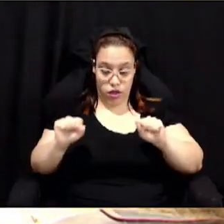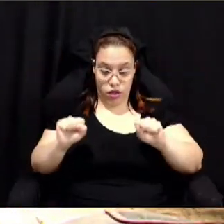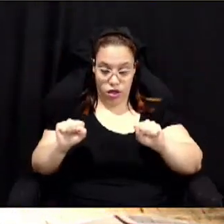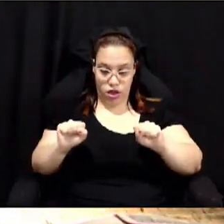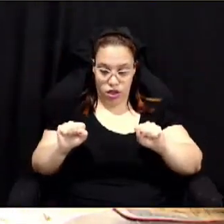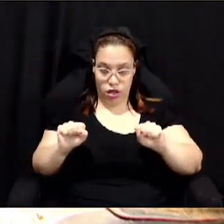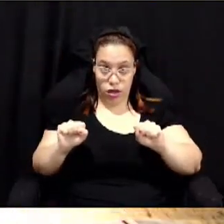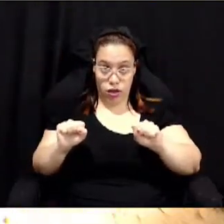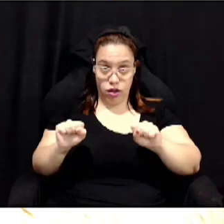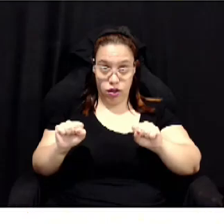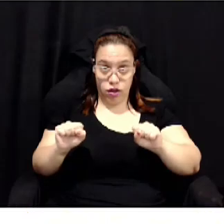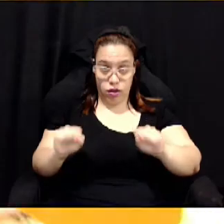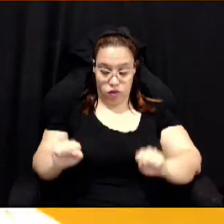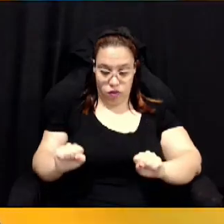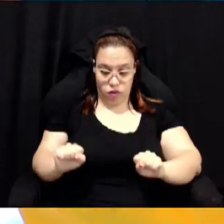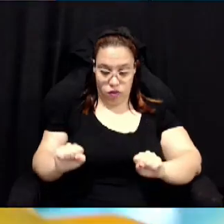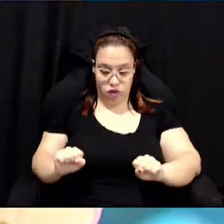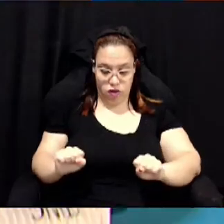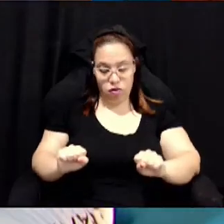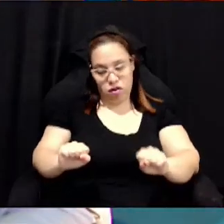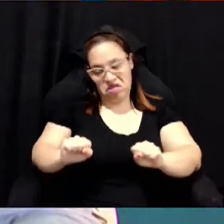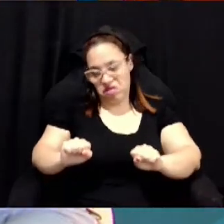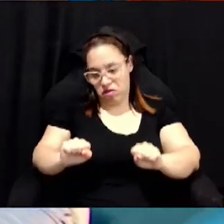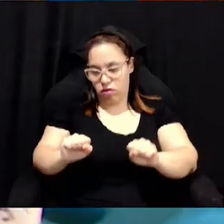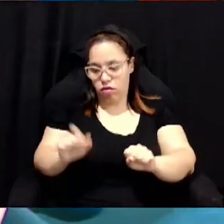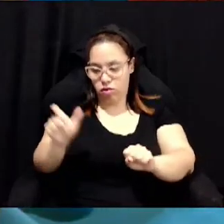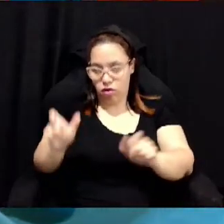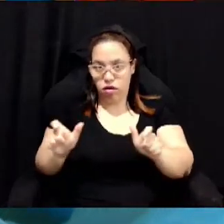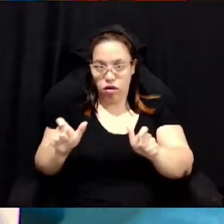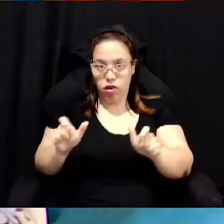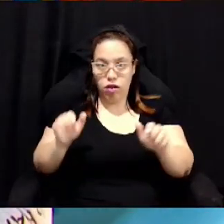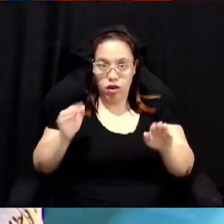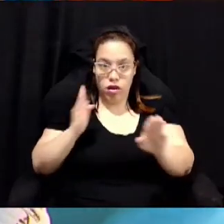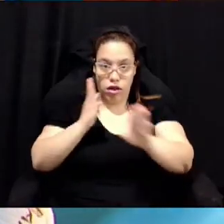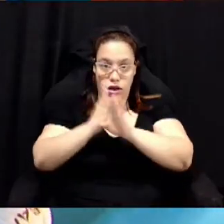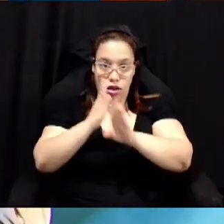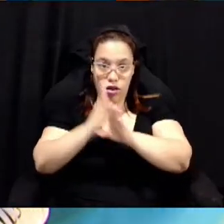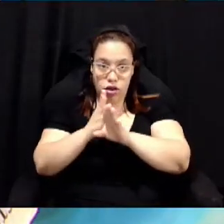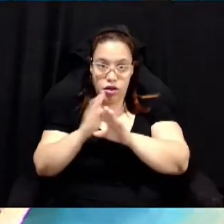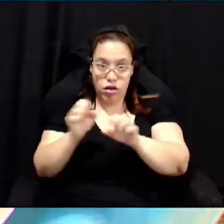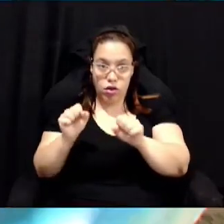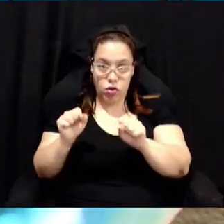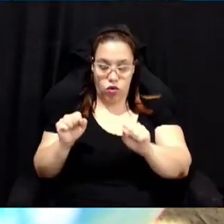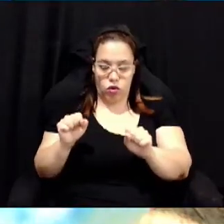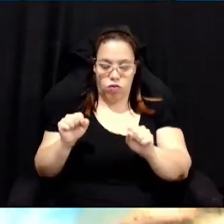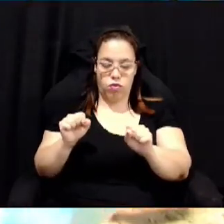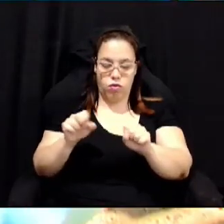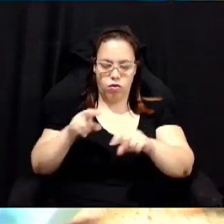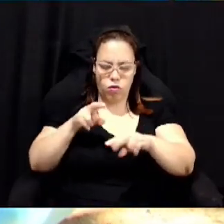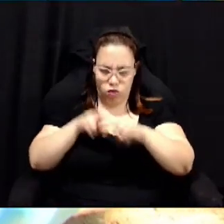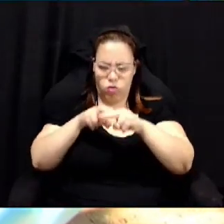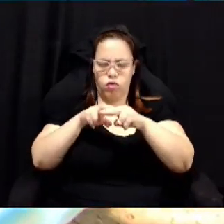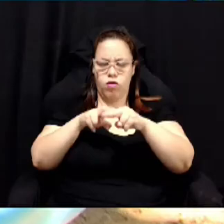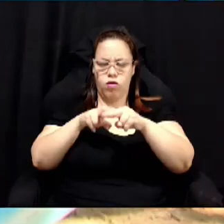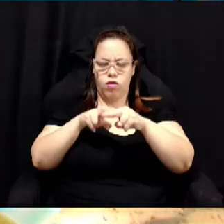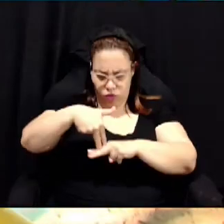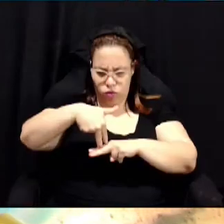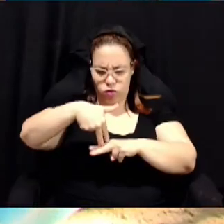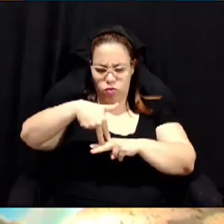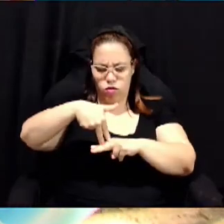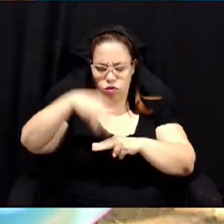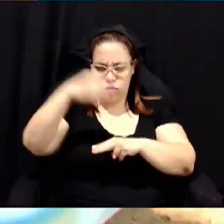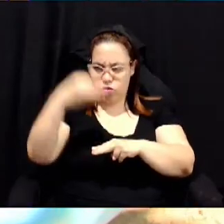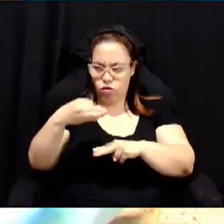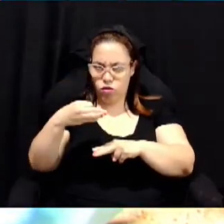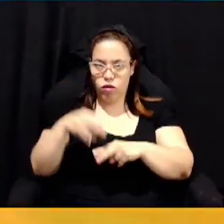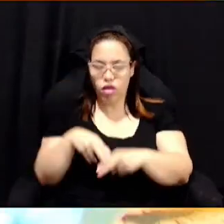meu tamanho. E cada um vai ter a sua remada, mas é assim que se encontra. Então eu estou com o pé firme, eu estou com a minha postura preservada, não estou dobrado,